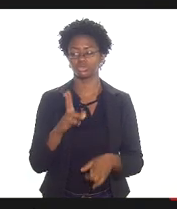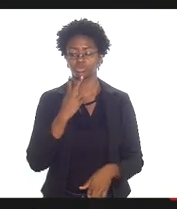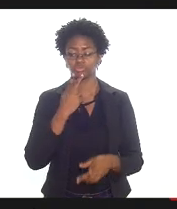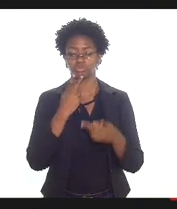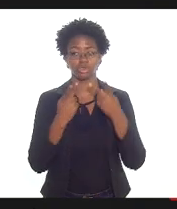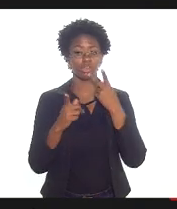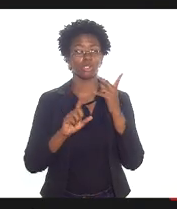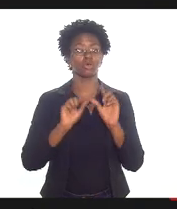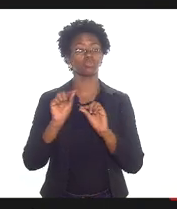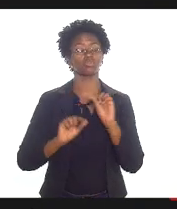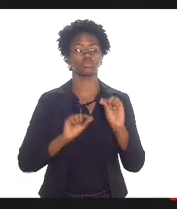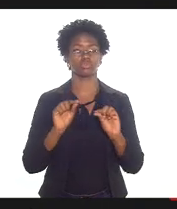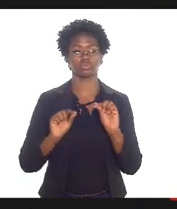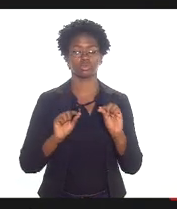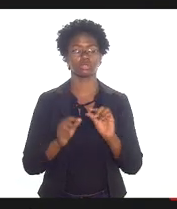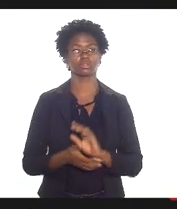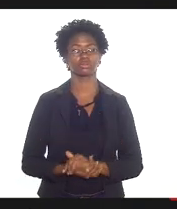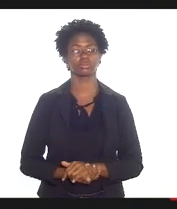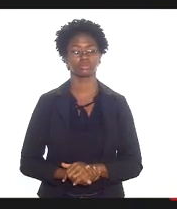seguinte, olha,